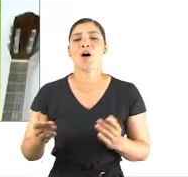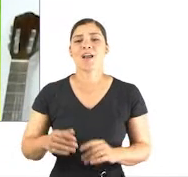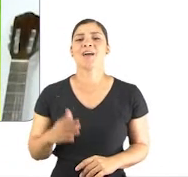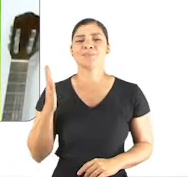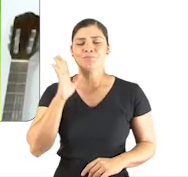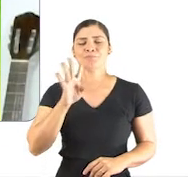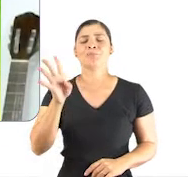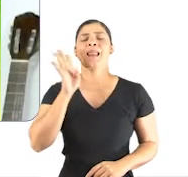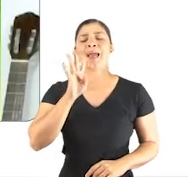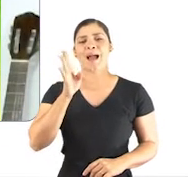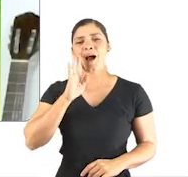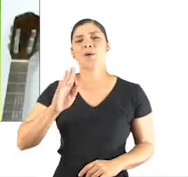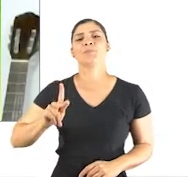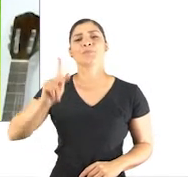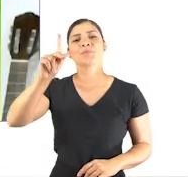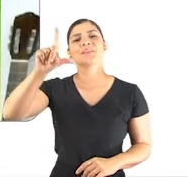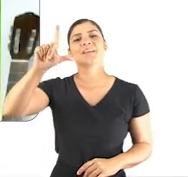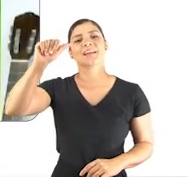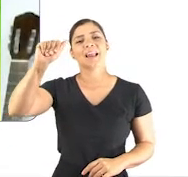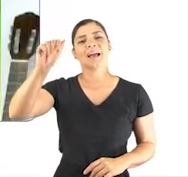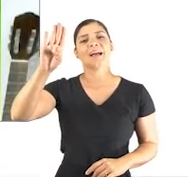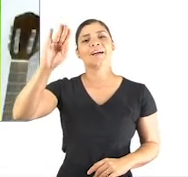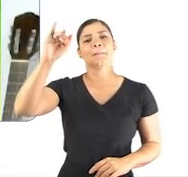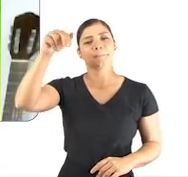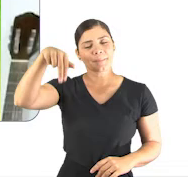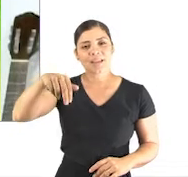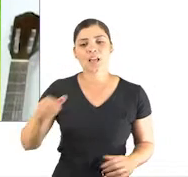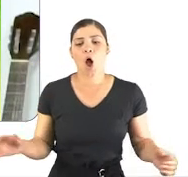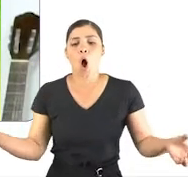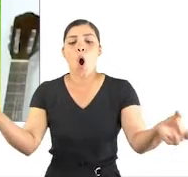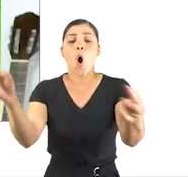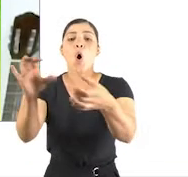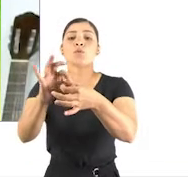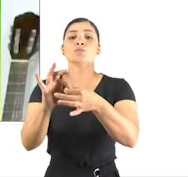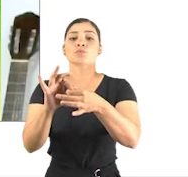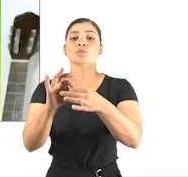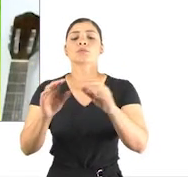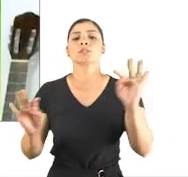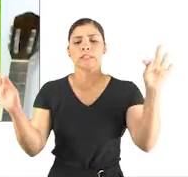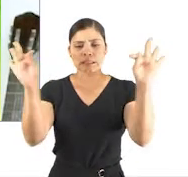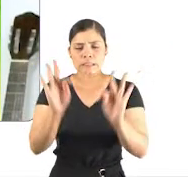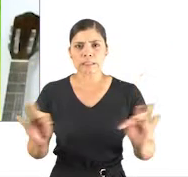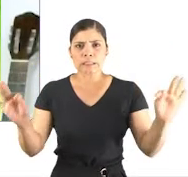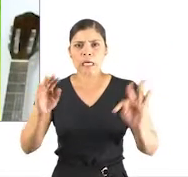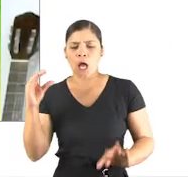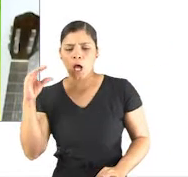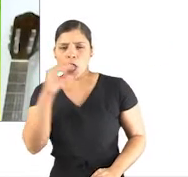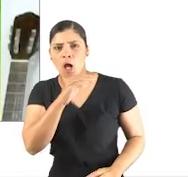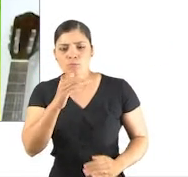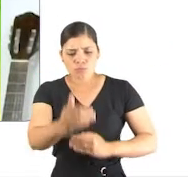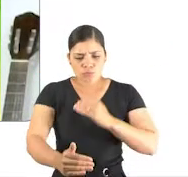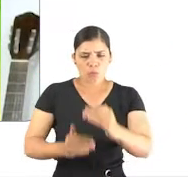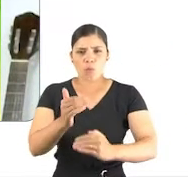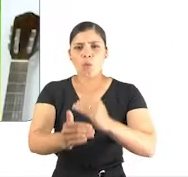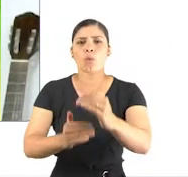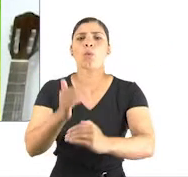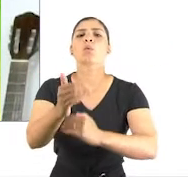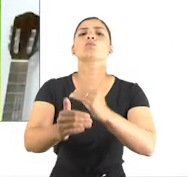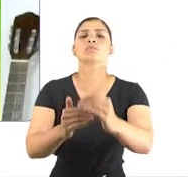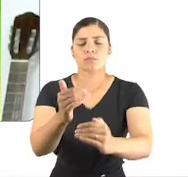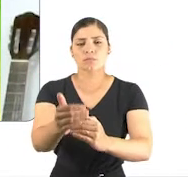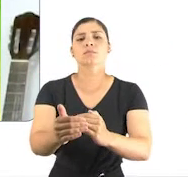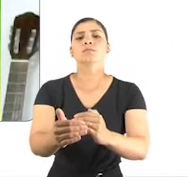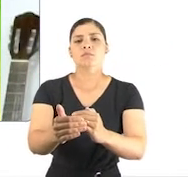querendo transformar, aliados à tecnologia, à expertise, à agilidade e toda essa camada